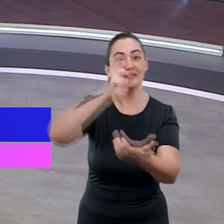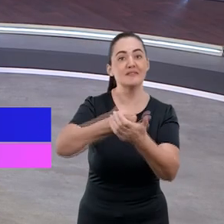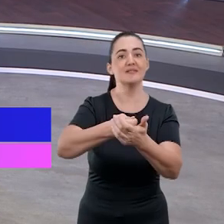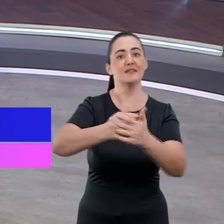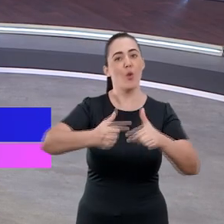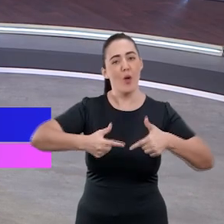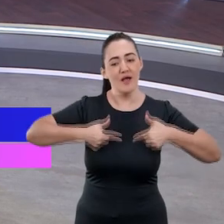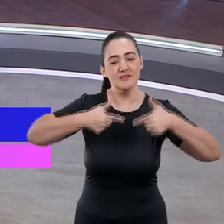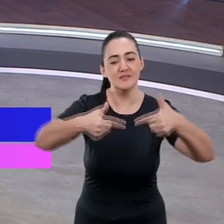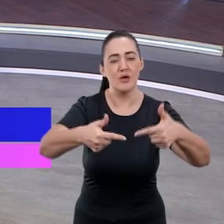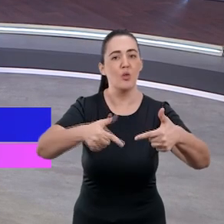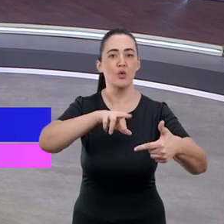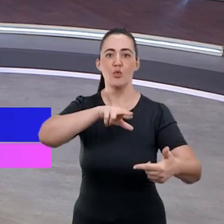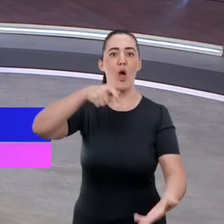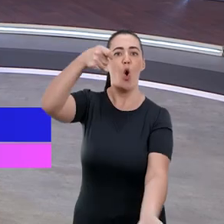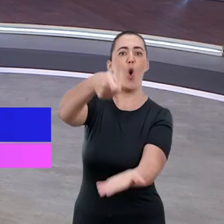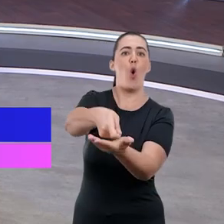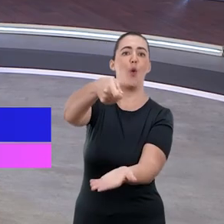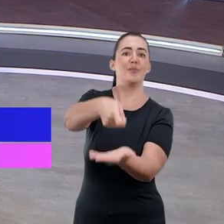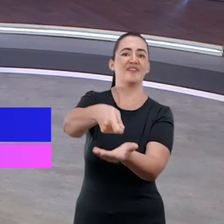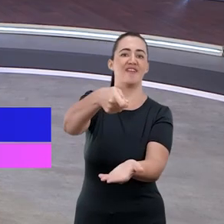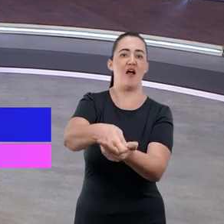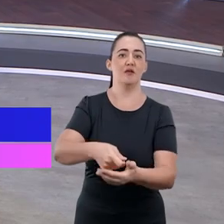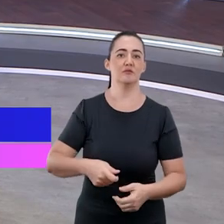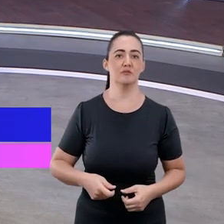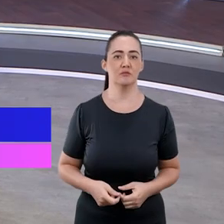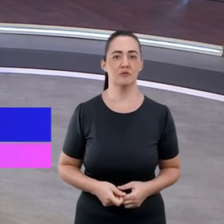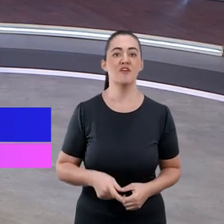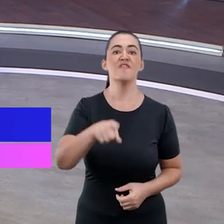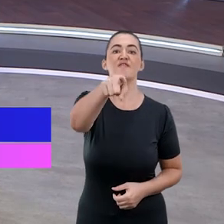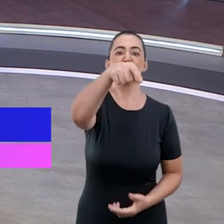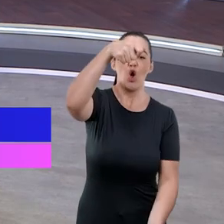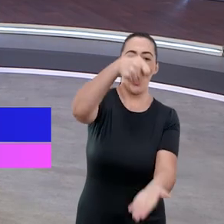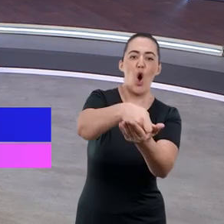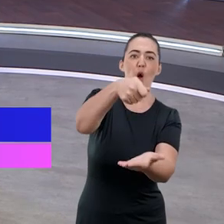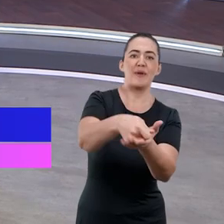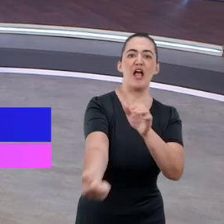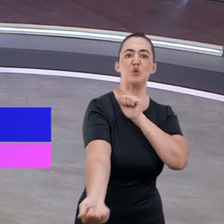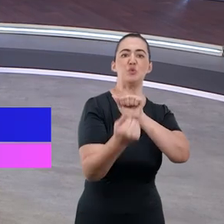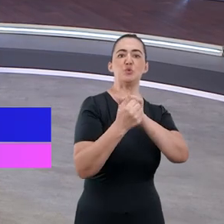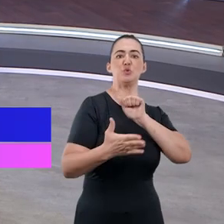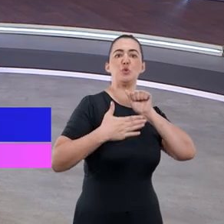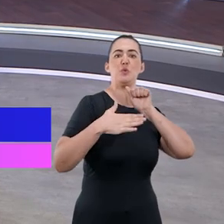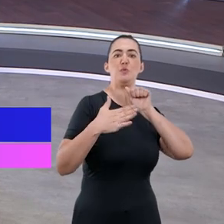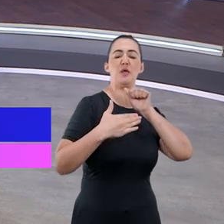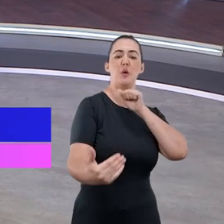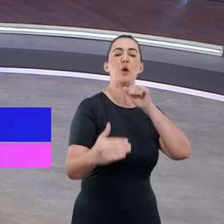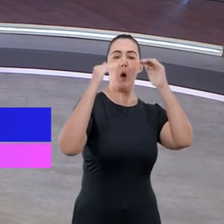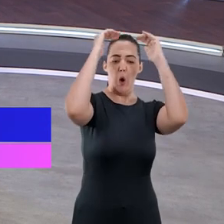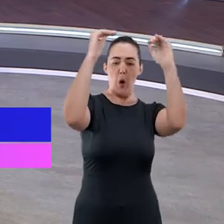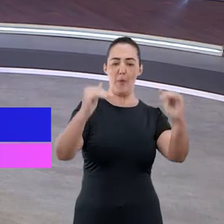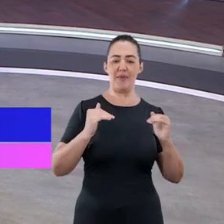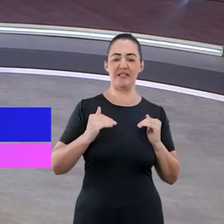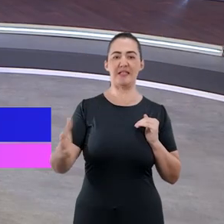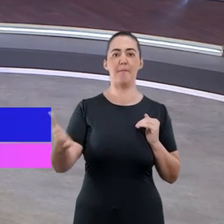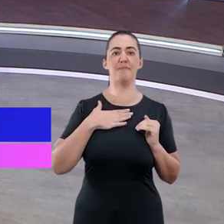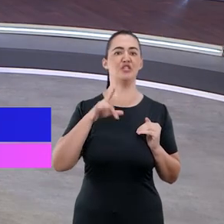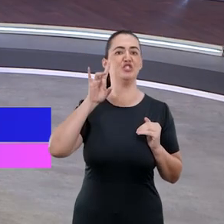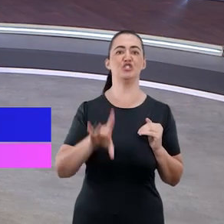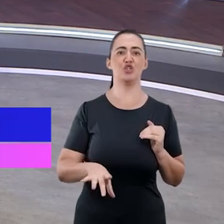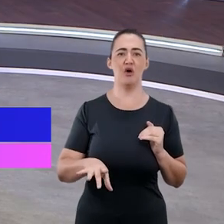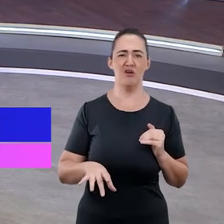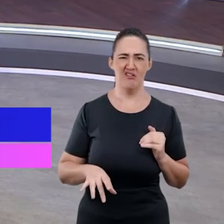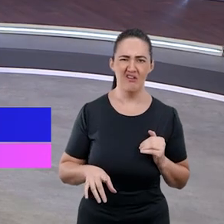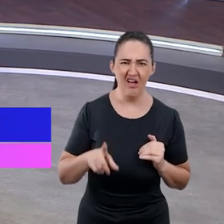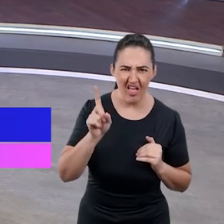uma obrigação. Deus quer que eu esteja com Ele porque eu escolhi estar com Ele. Deus quer que os anjos estejam com Ele porque escolheram